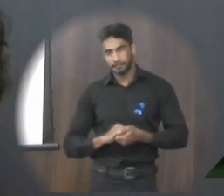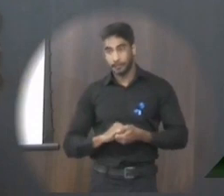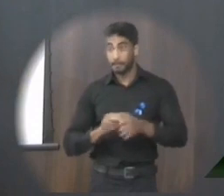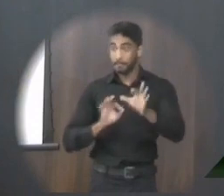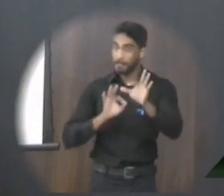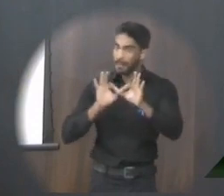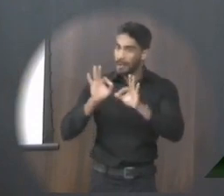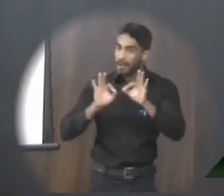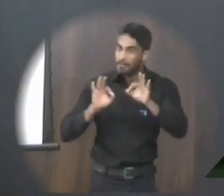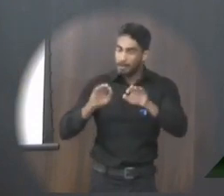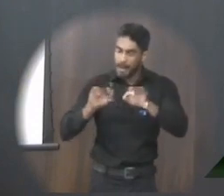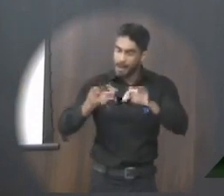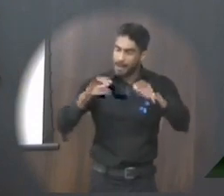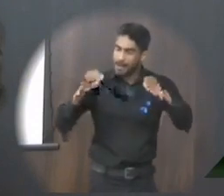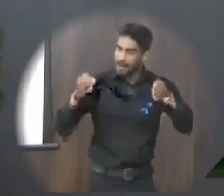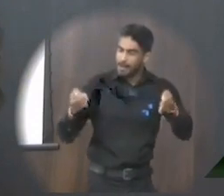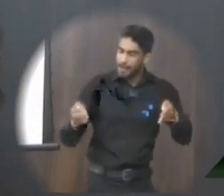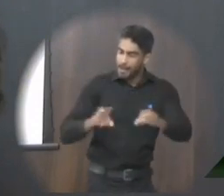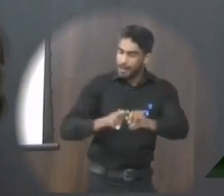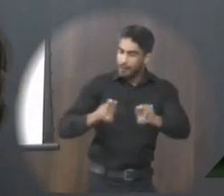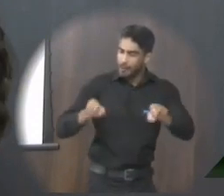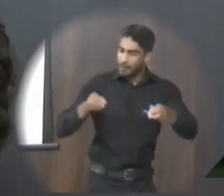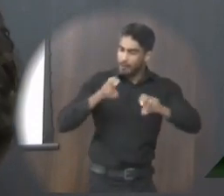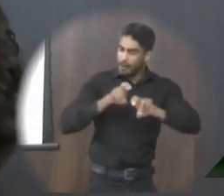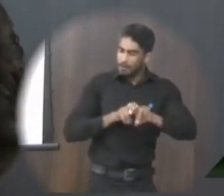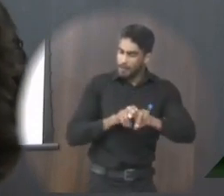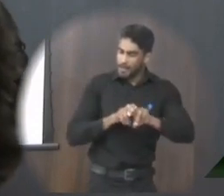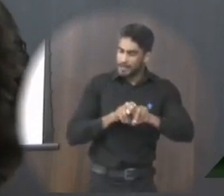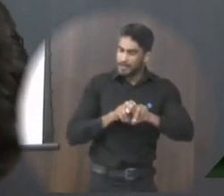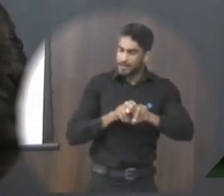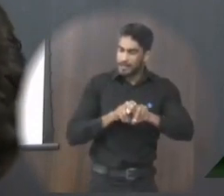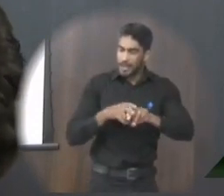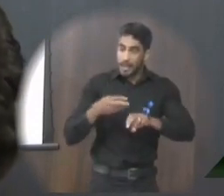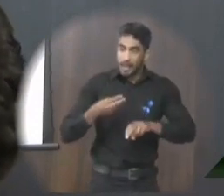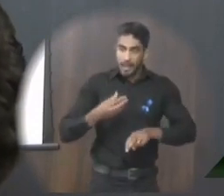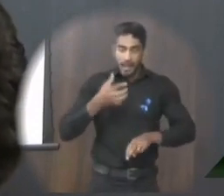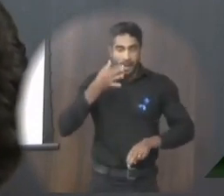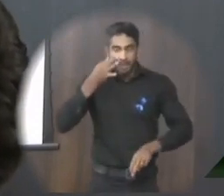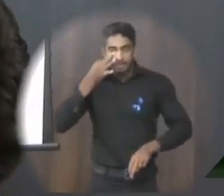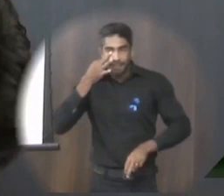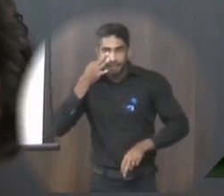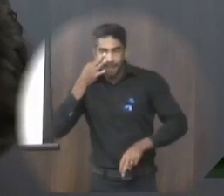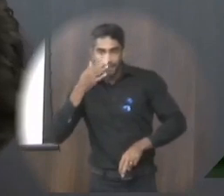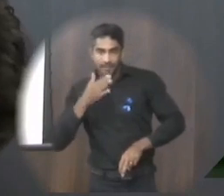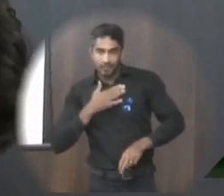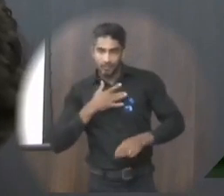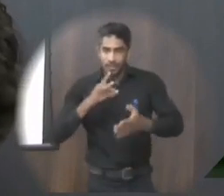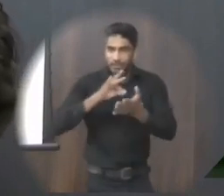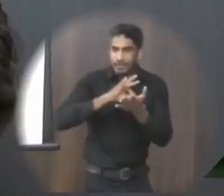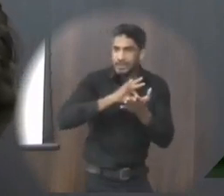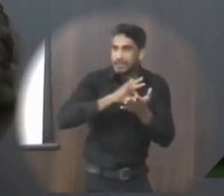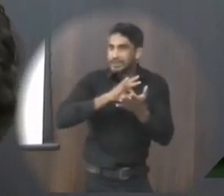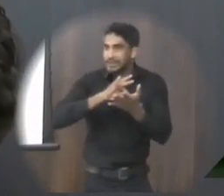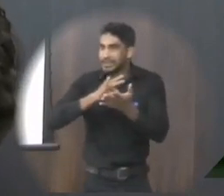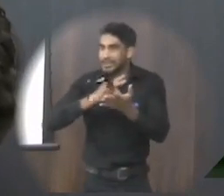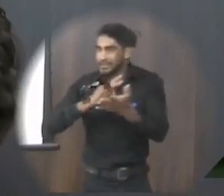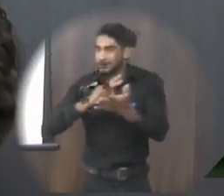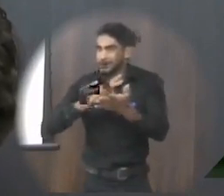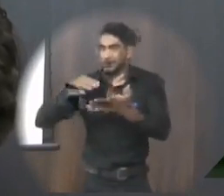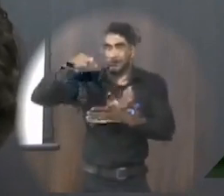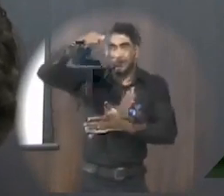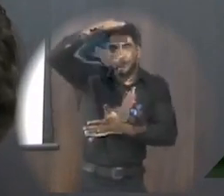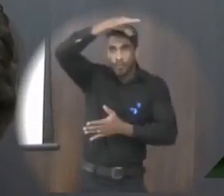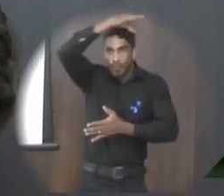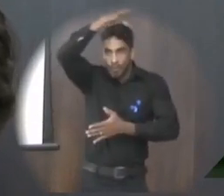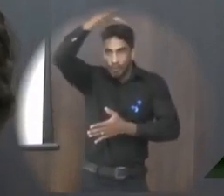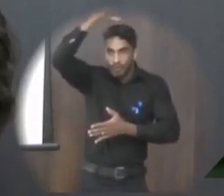Preparas uma mesa perante mim, na presença dos meus inimigos. Unges a minha cabeça com